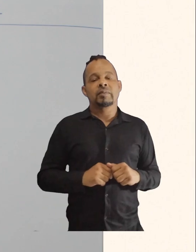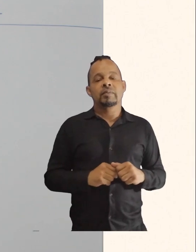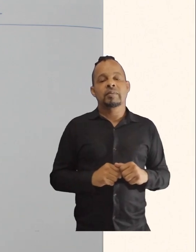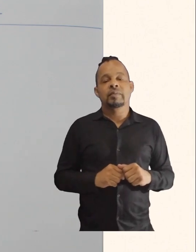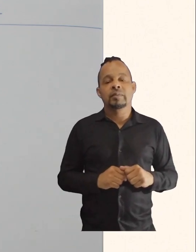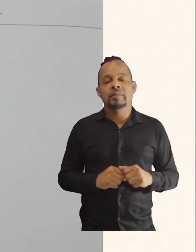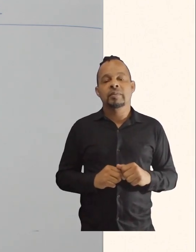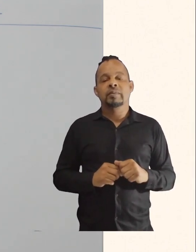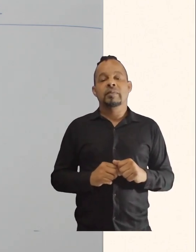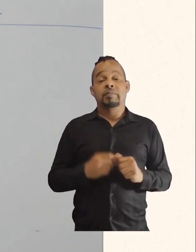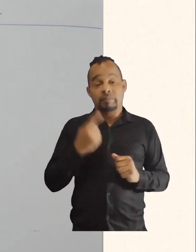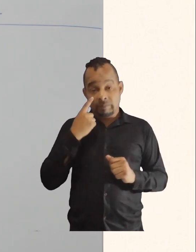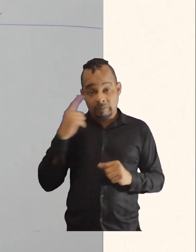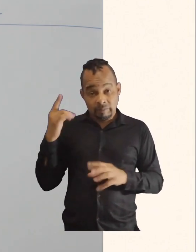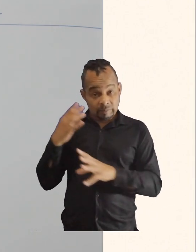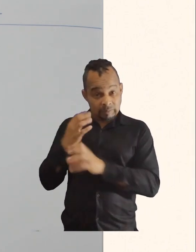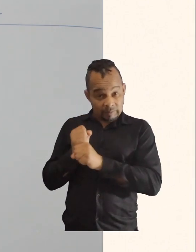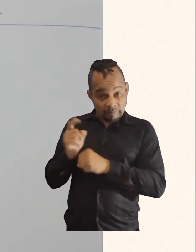dar